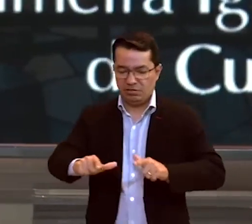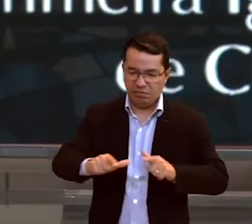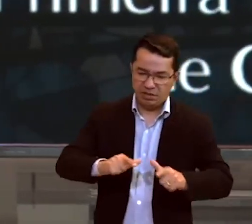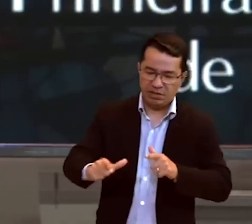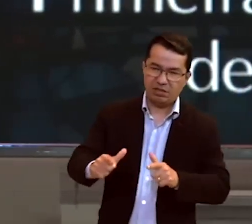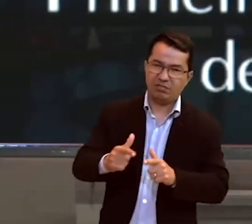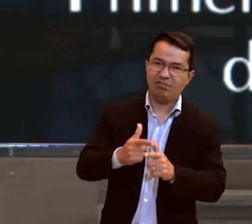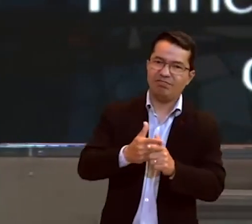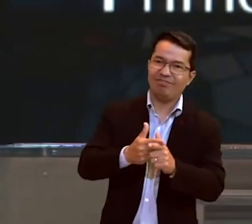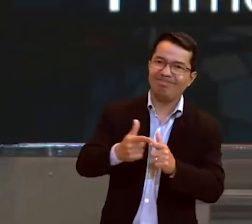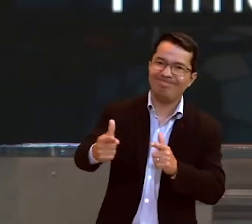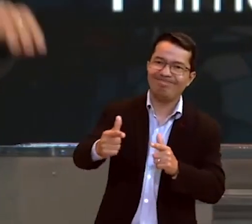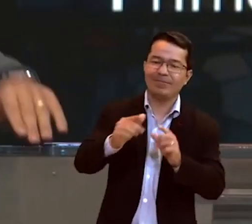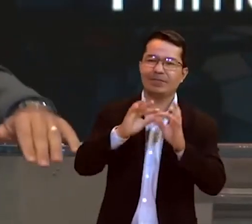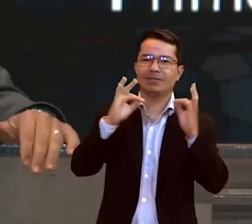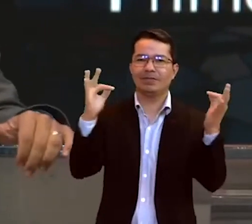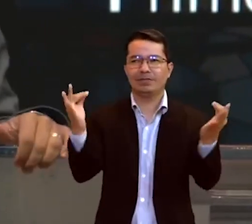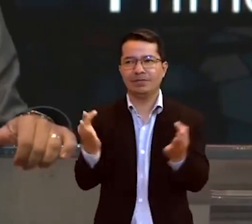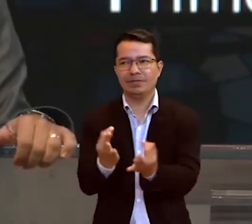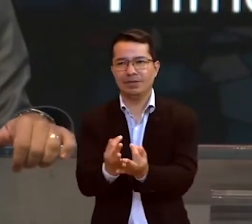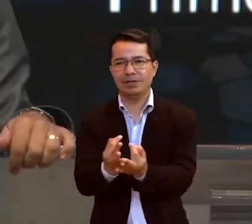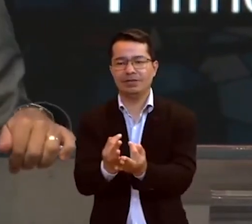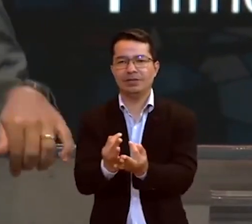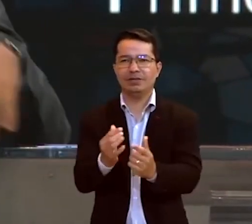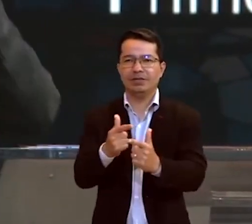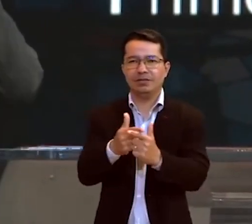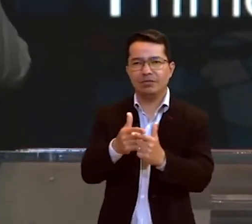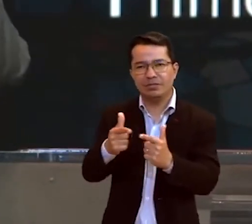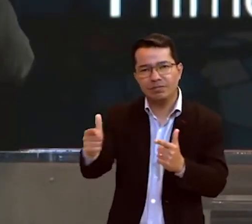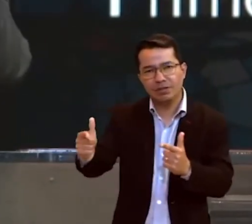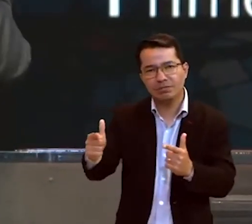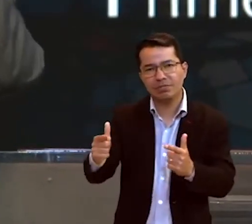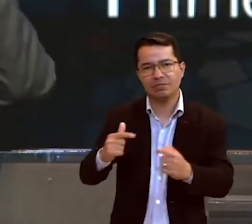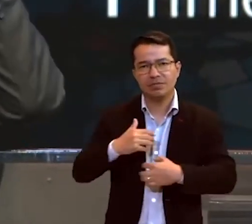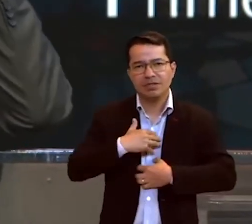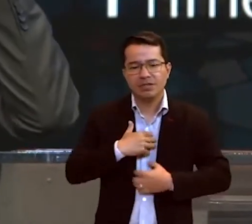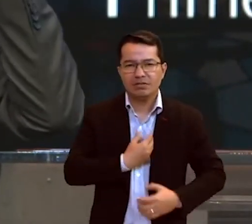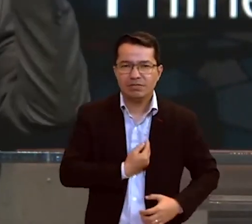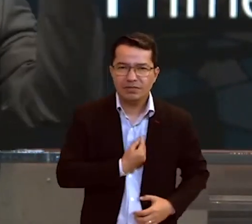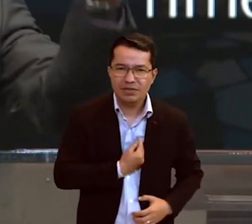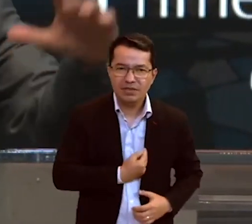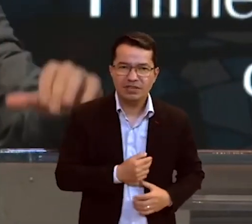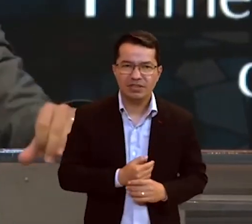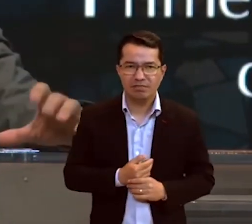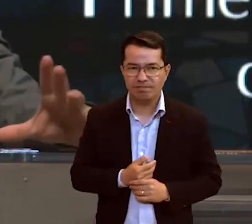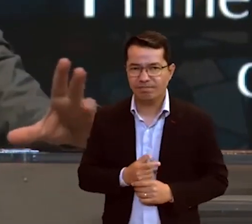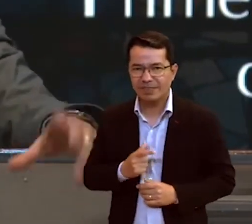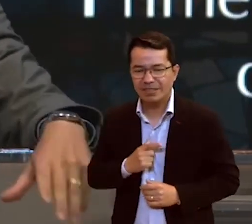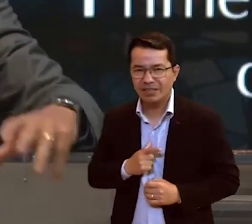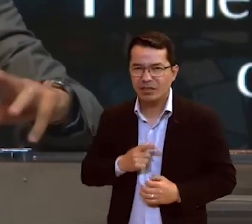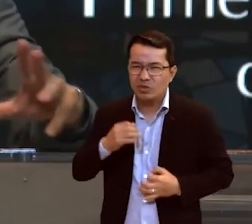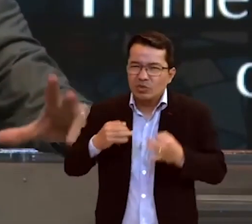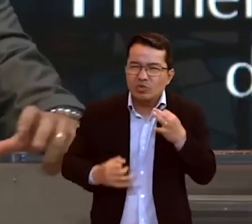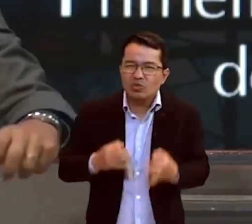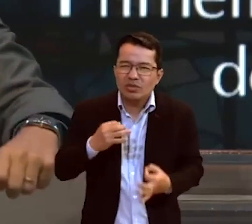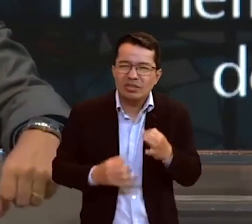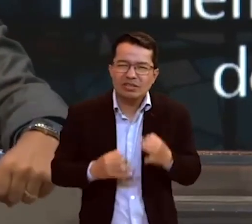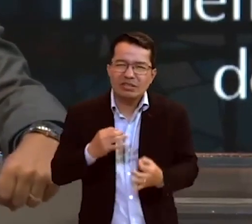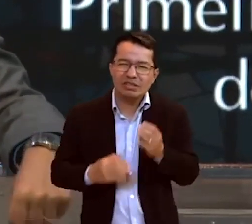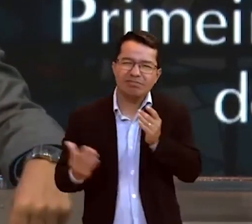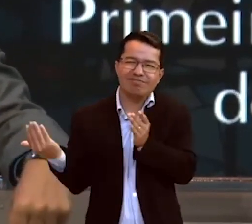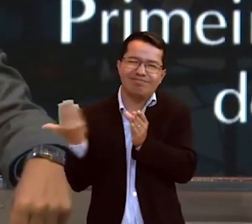mesmo. Senhor, eu estou com um problema financeiro. Senhor, eu estou passando por uma questão na justiça, está complicado, eu não sei o que